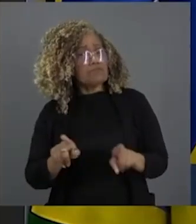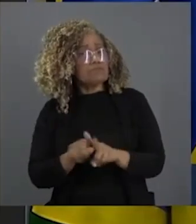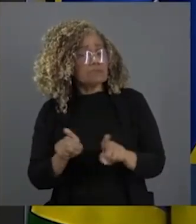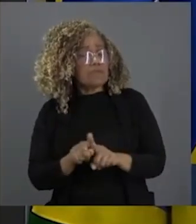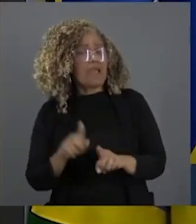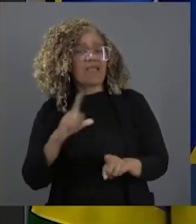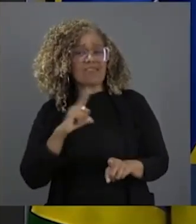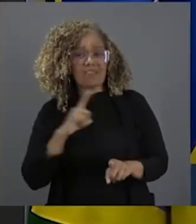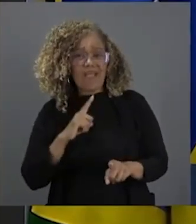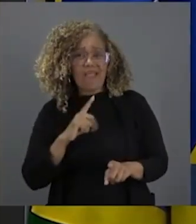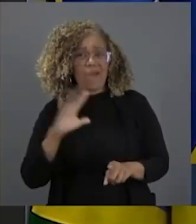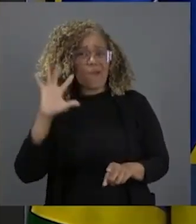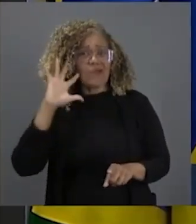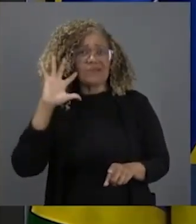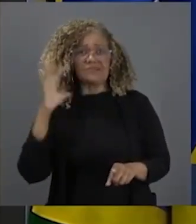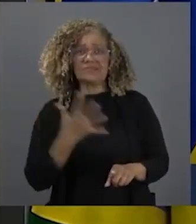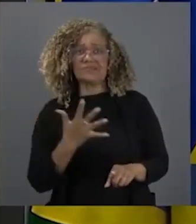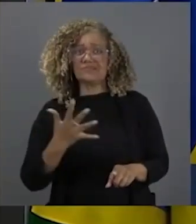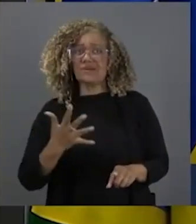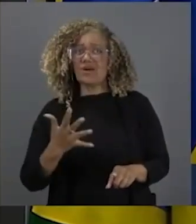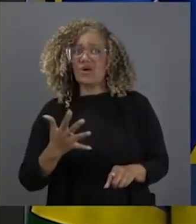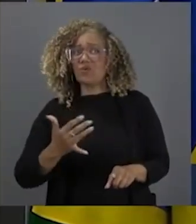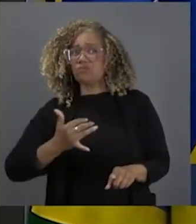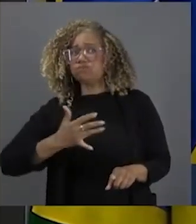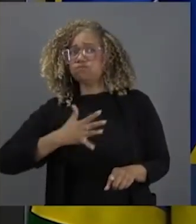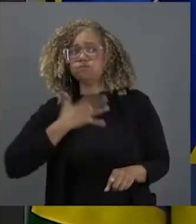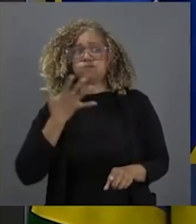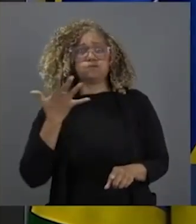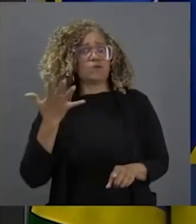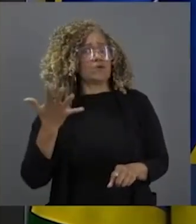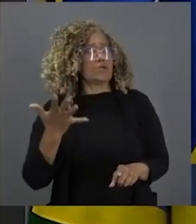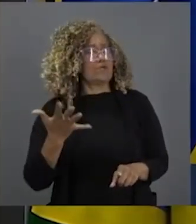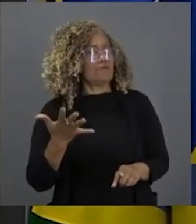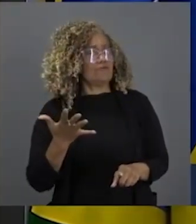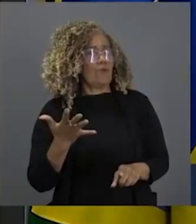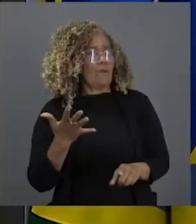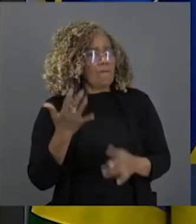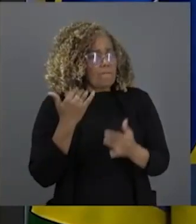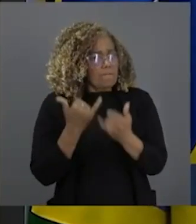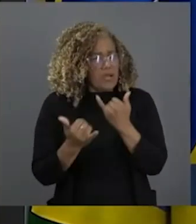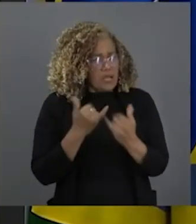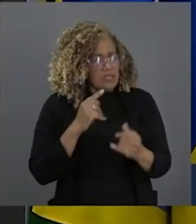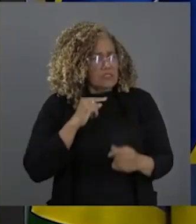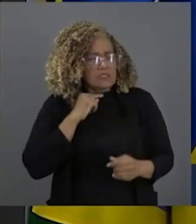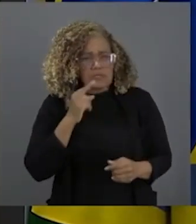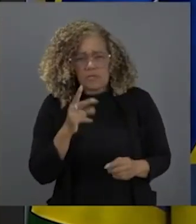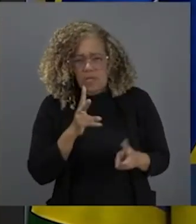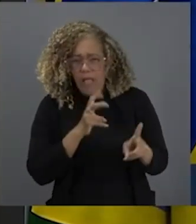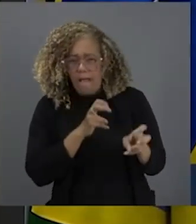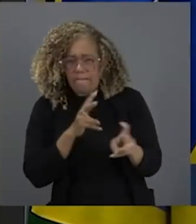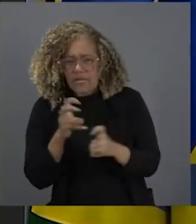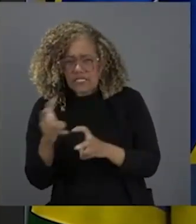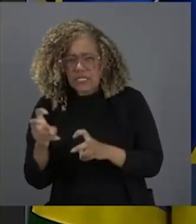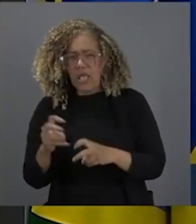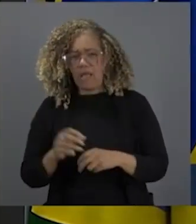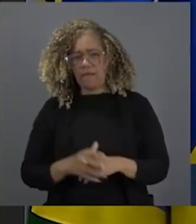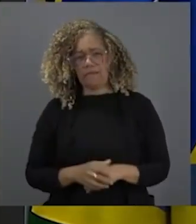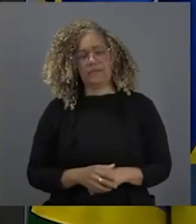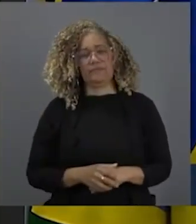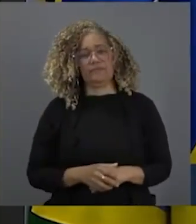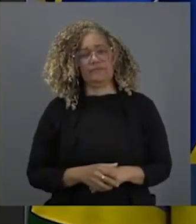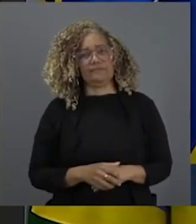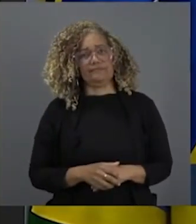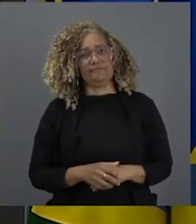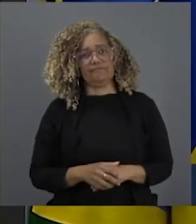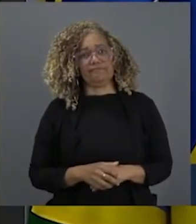STF que eu quero falar aqui que talvez tenha passado despercebida por muita gente porque